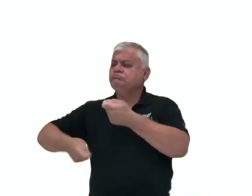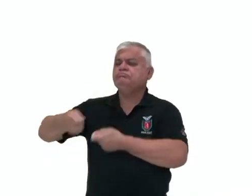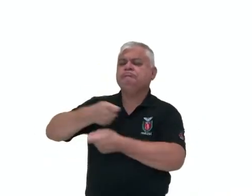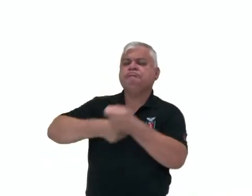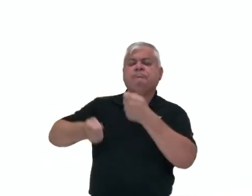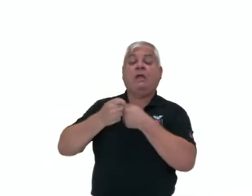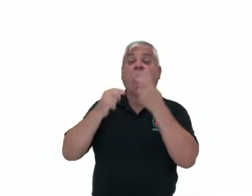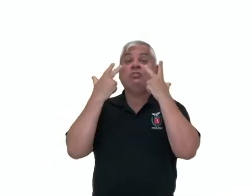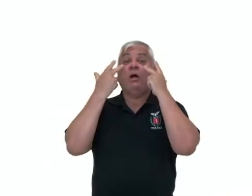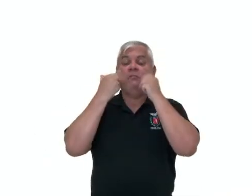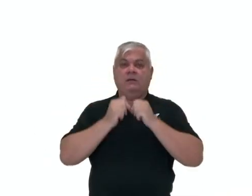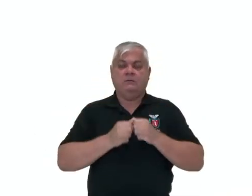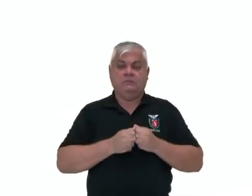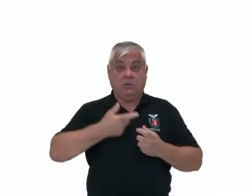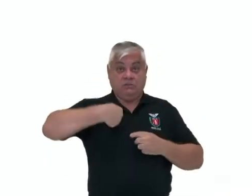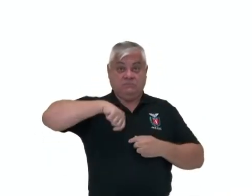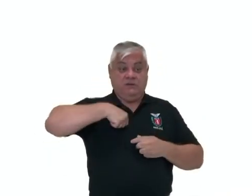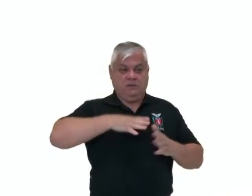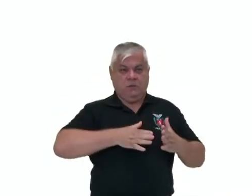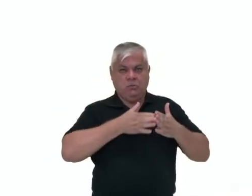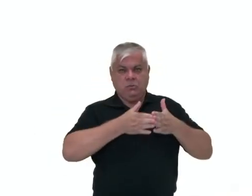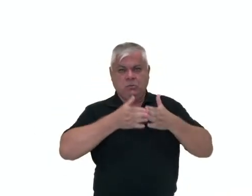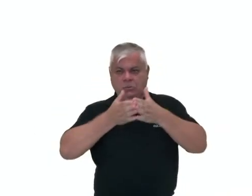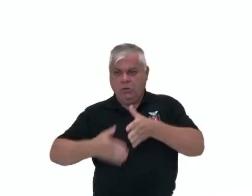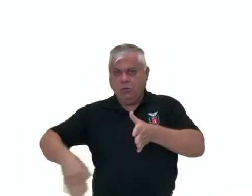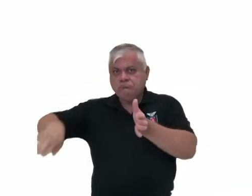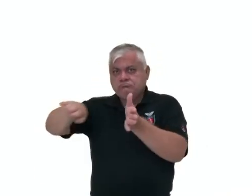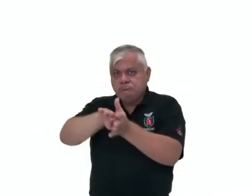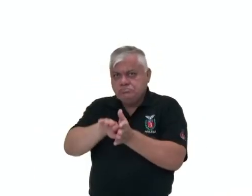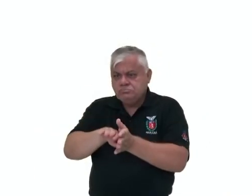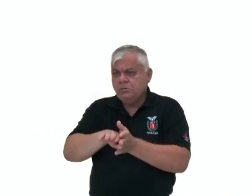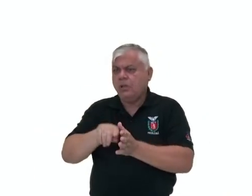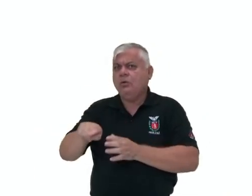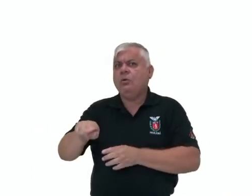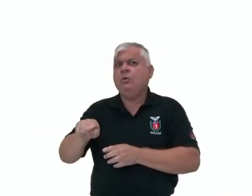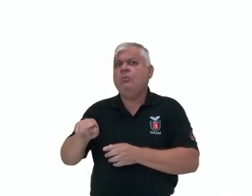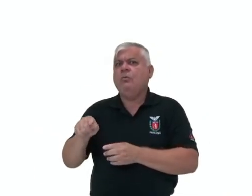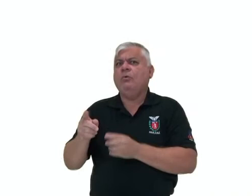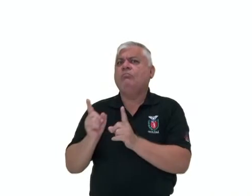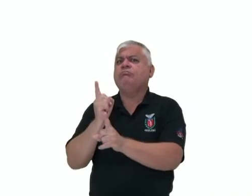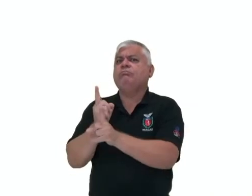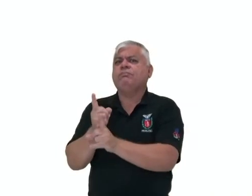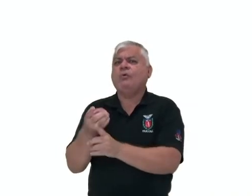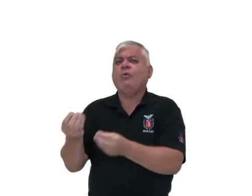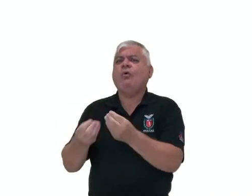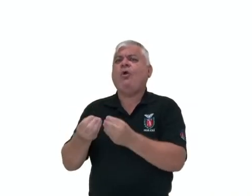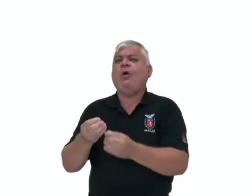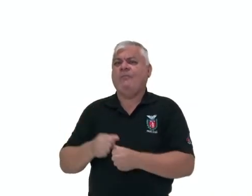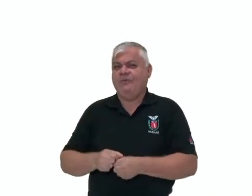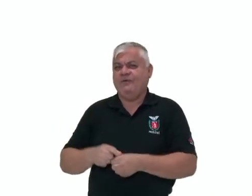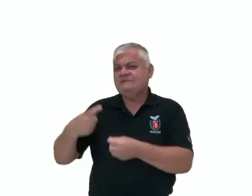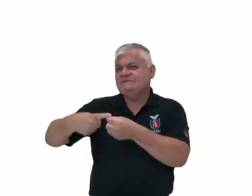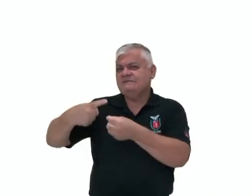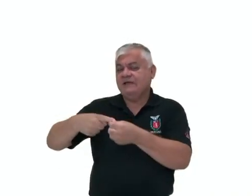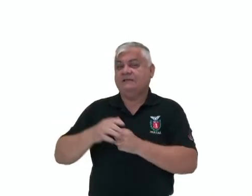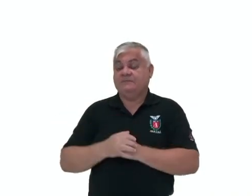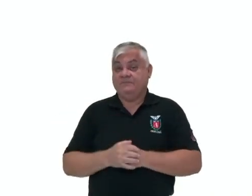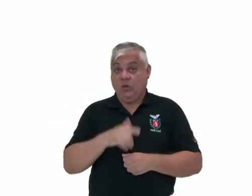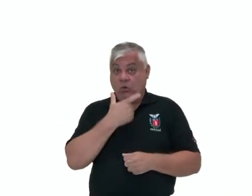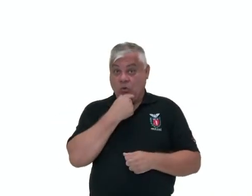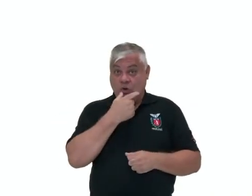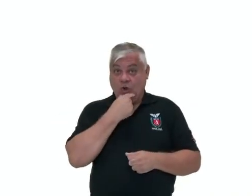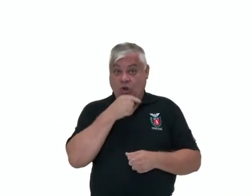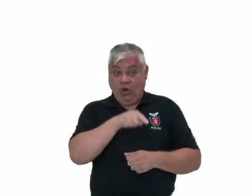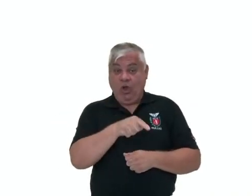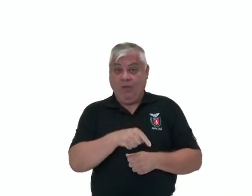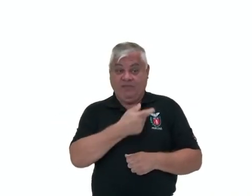regiões. Como estava o Império Inca quando Francisco Pizarro o encontrou? A expedição de Pizarro encontrou o Império